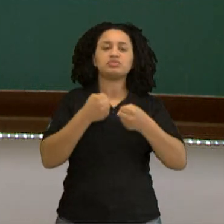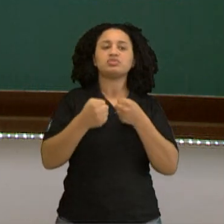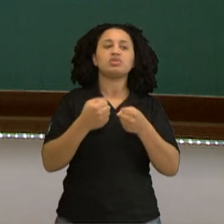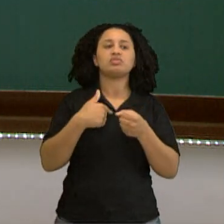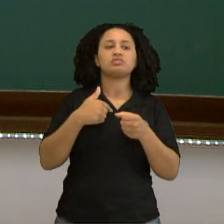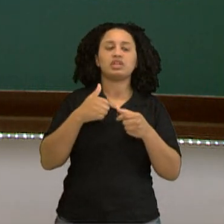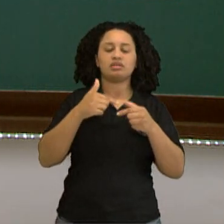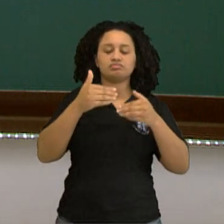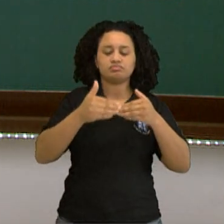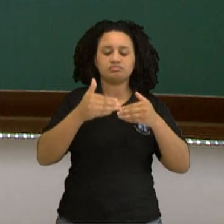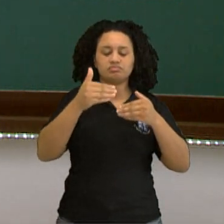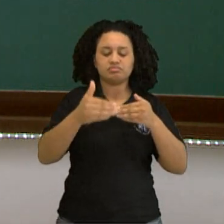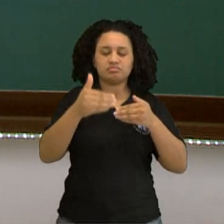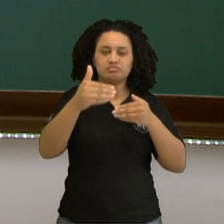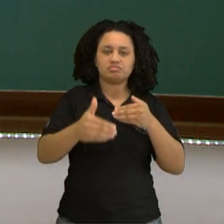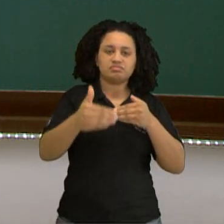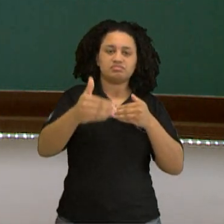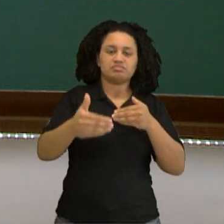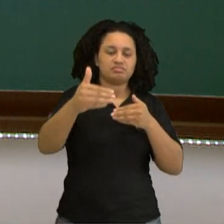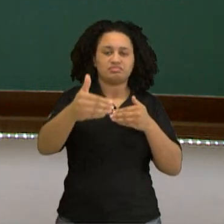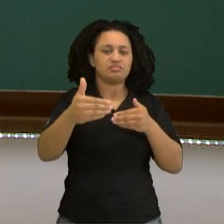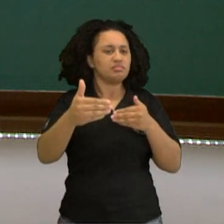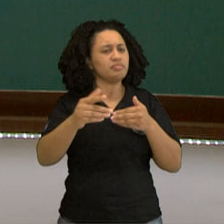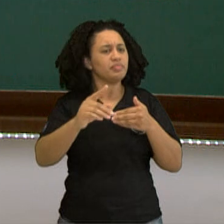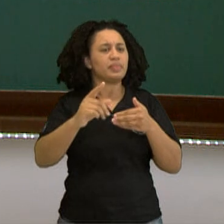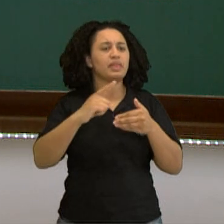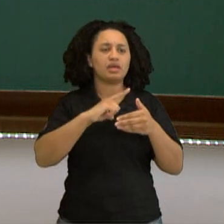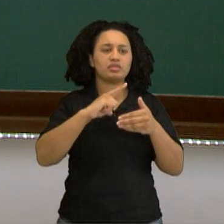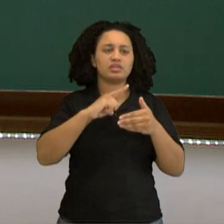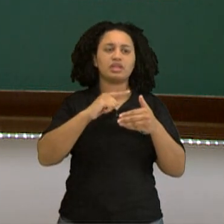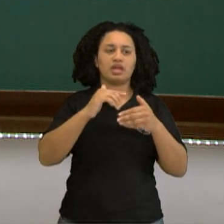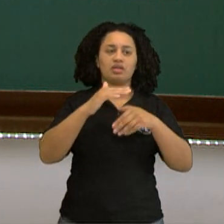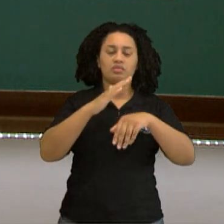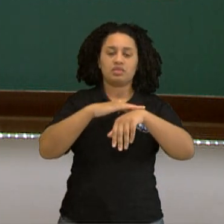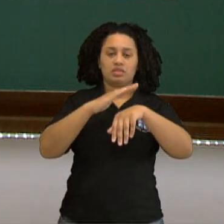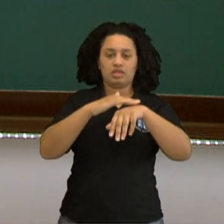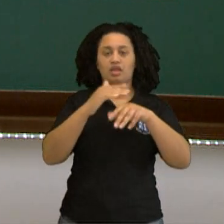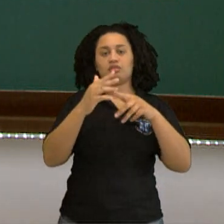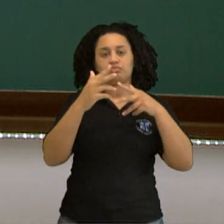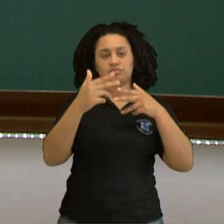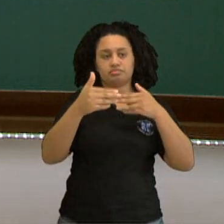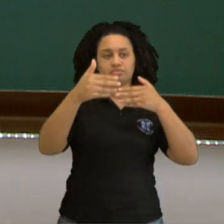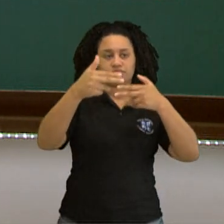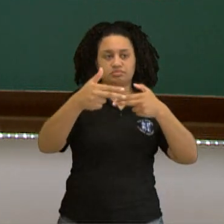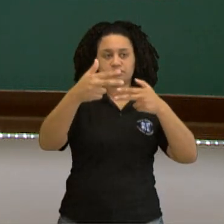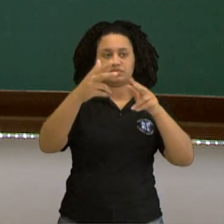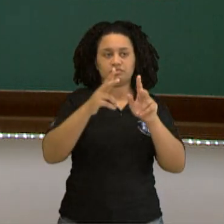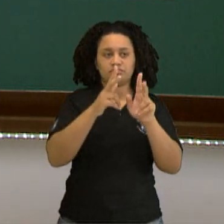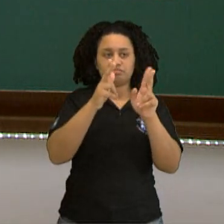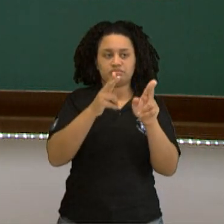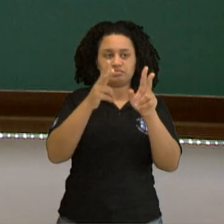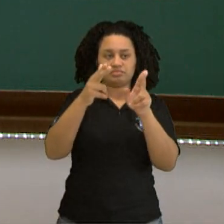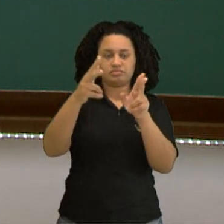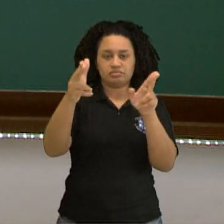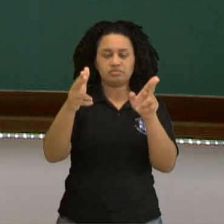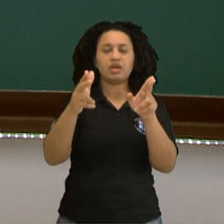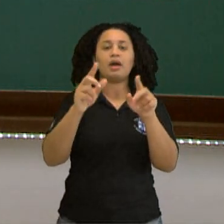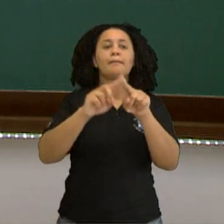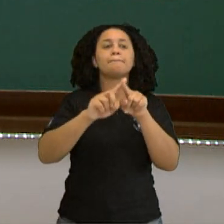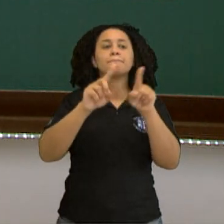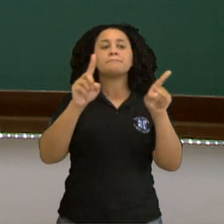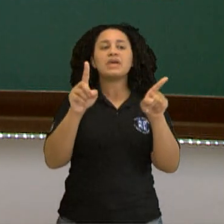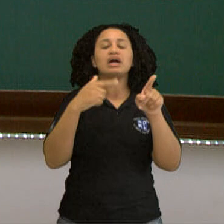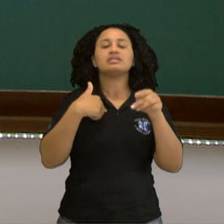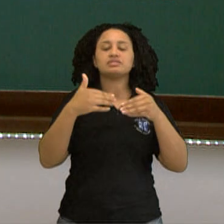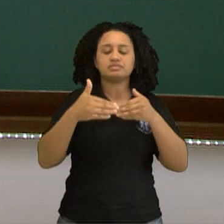está percorrendo sempre a mesma distância envolvida. Eu tenho o mesmo tempo relacionado, mesmo ΔT, inclusive, mas a pessoa